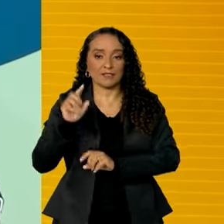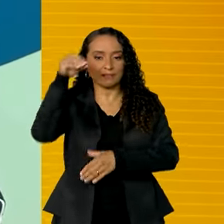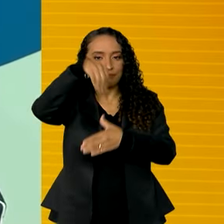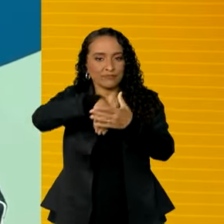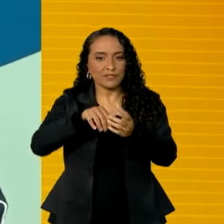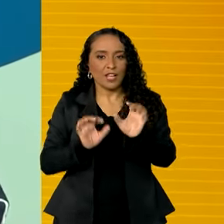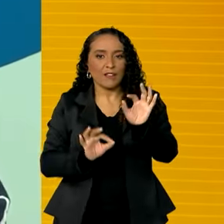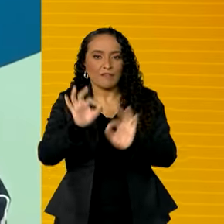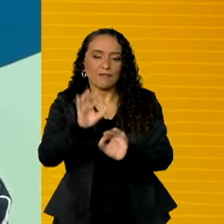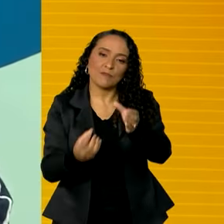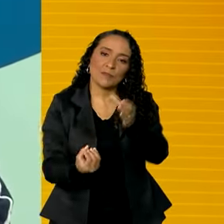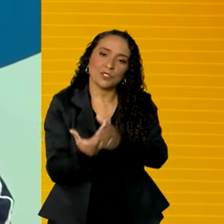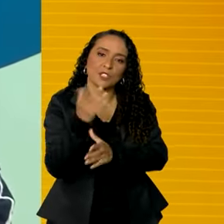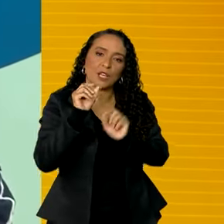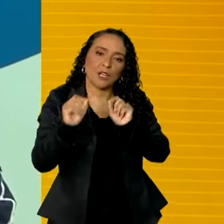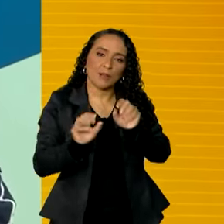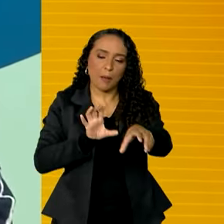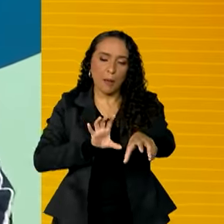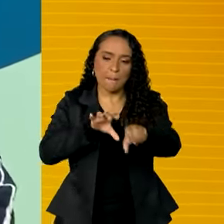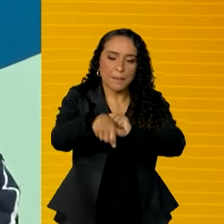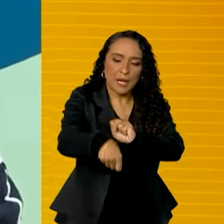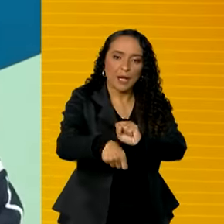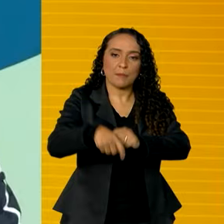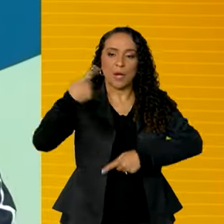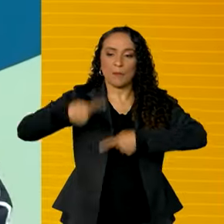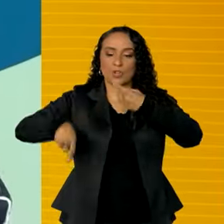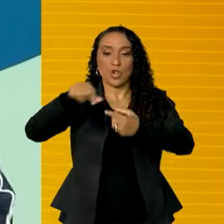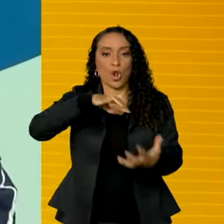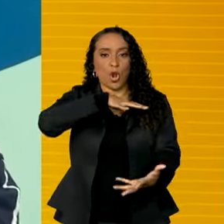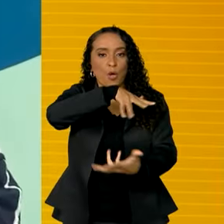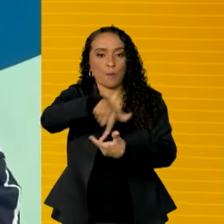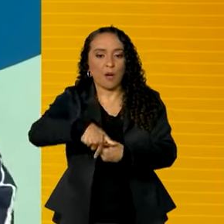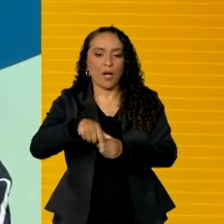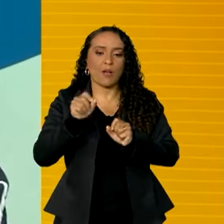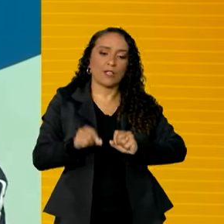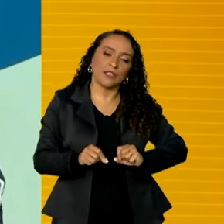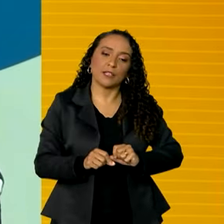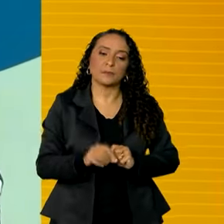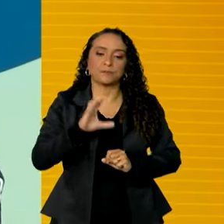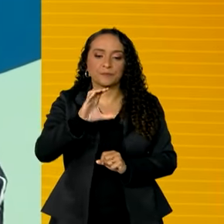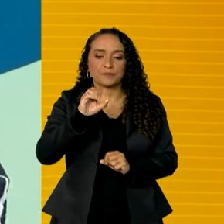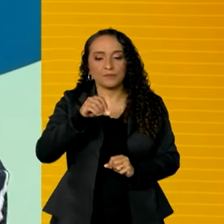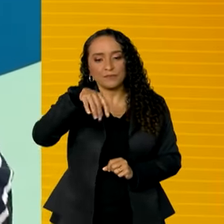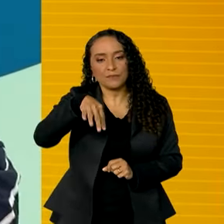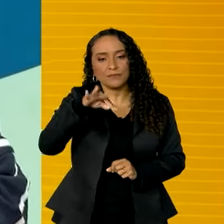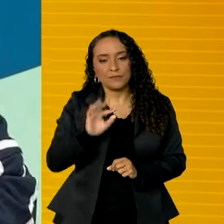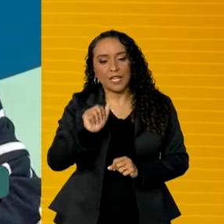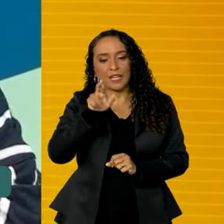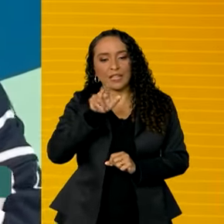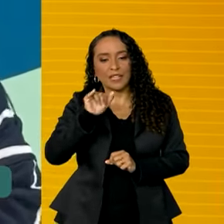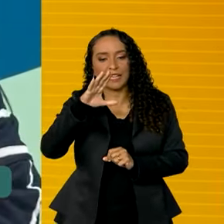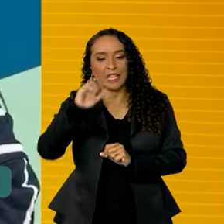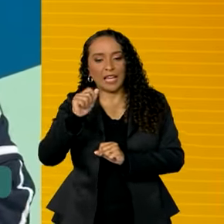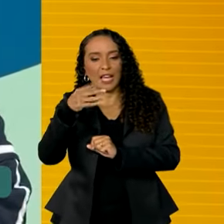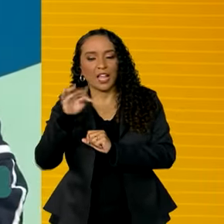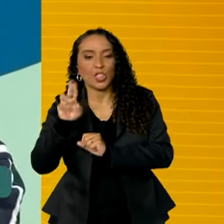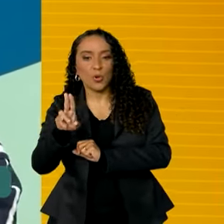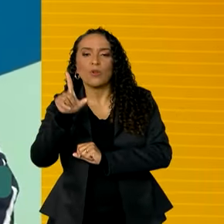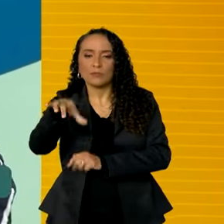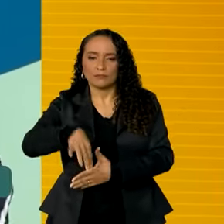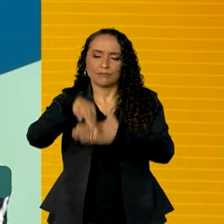de formação para a política global, que é o Contaricatu. E essas lideranças já estão